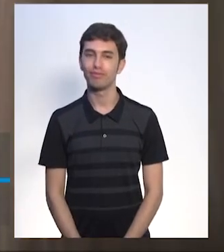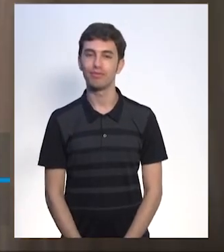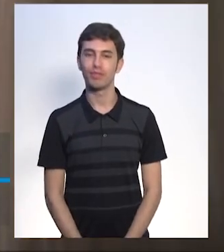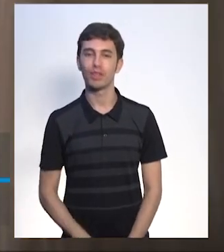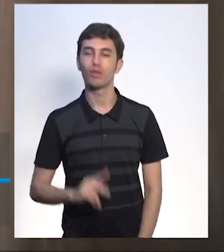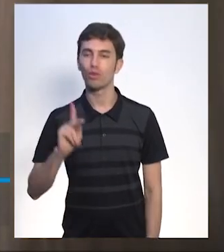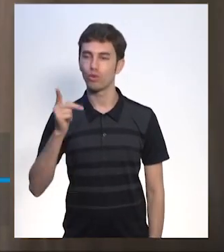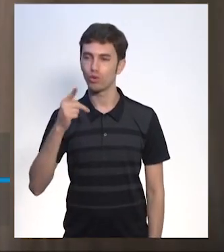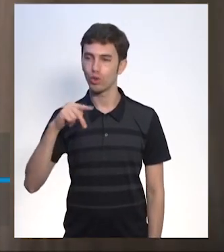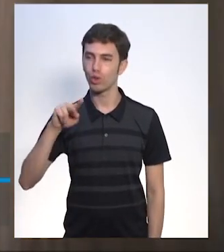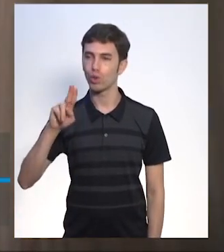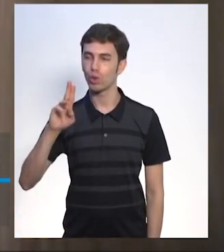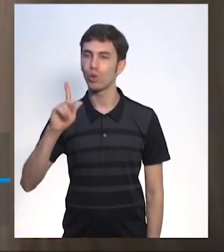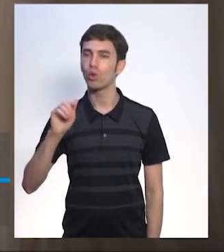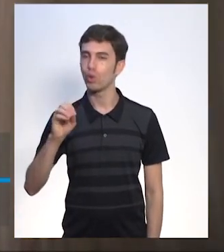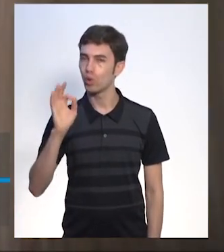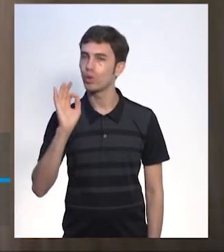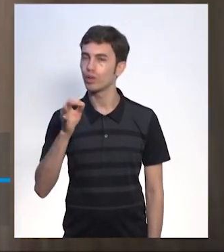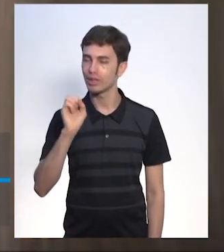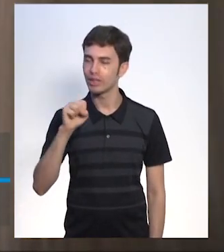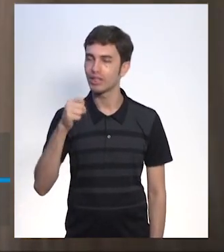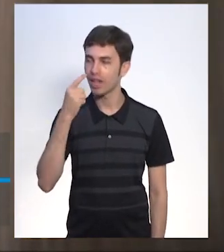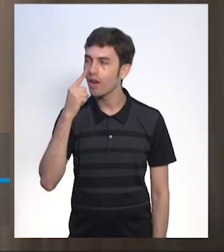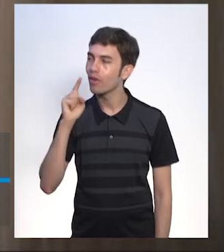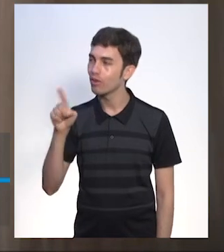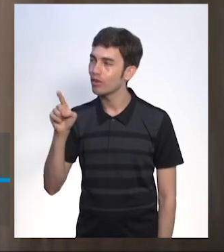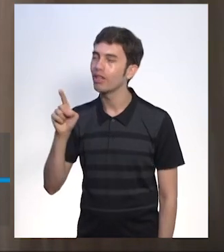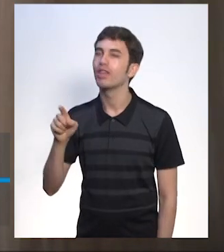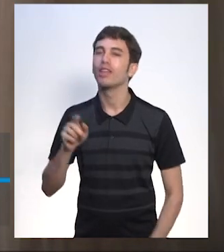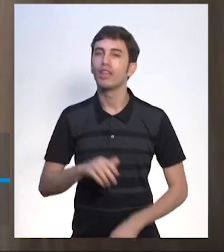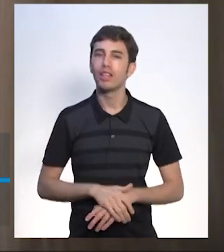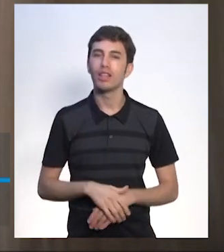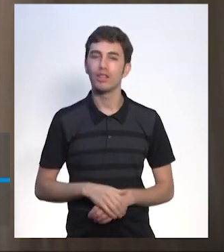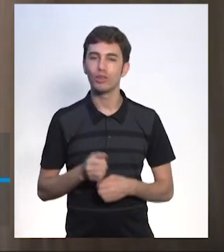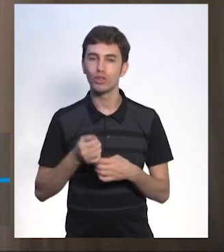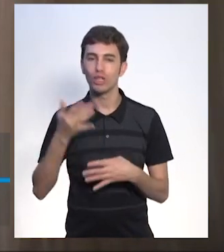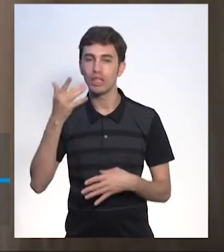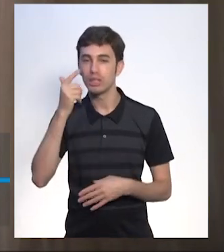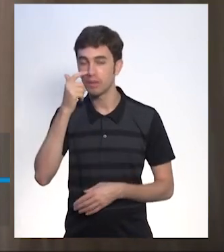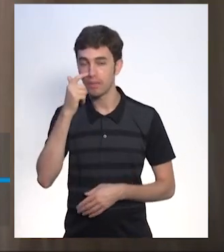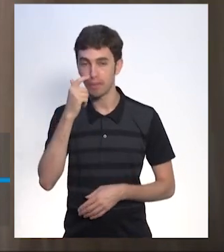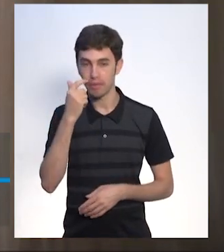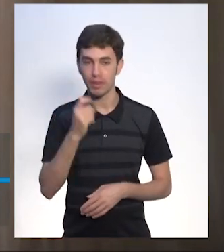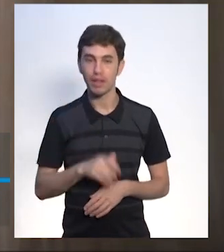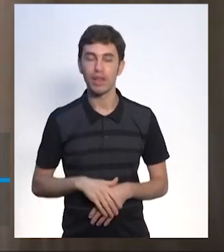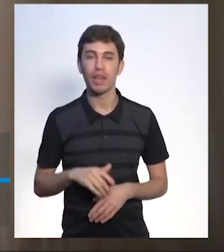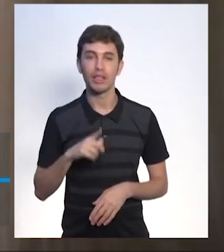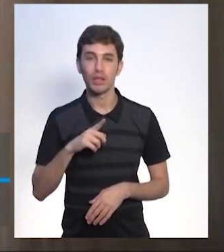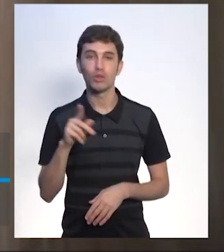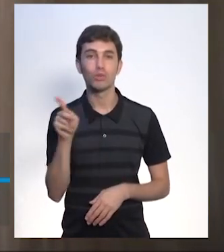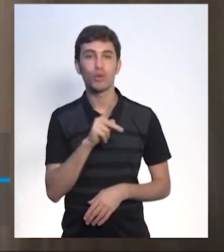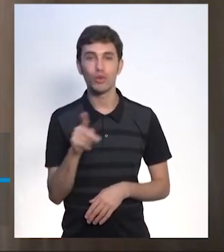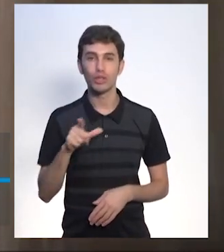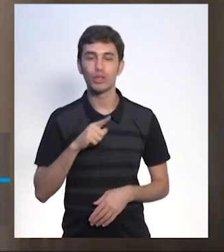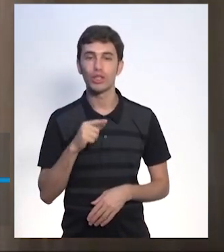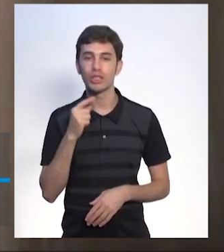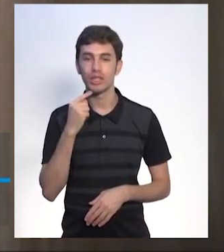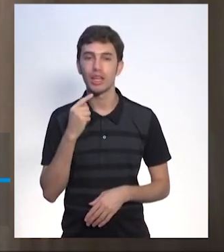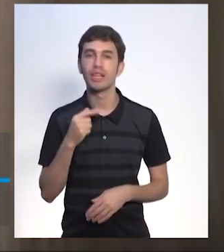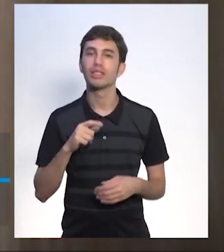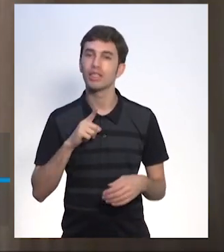Hugo que colocou isso, eu também vi, né? E aí é aquela história, os professores têm, como você disse, condições até